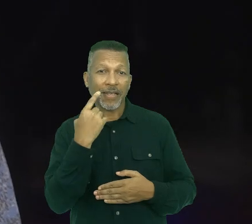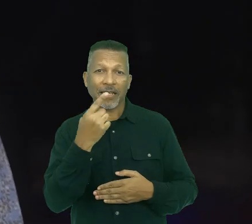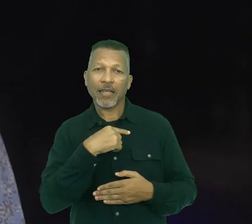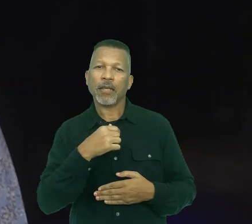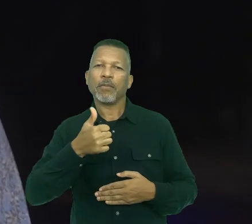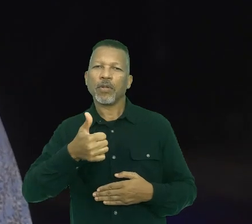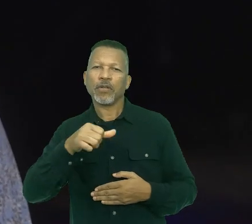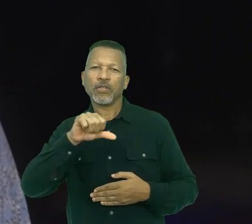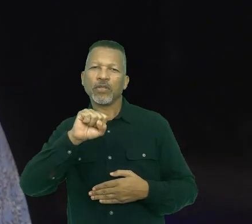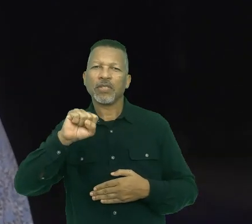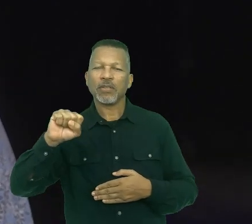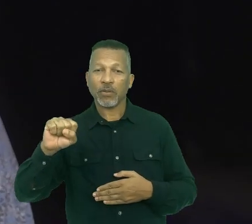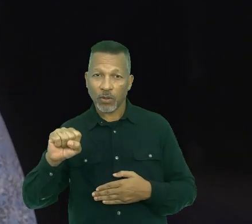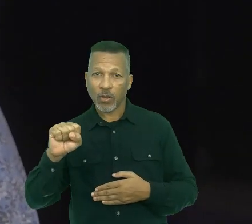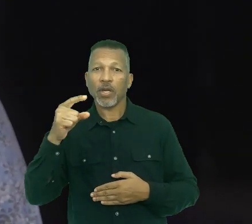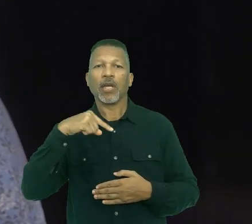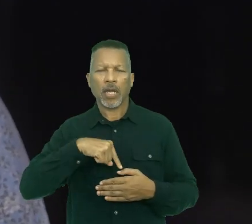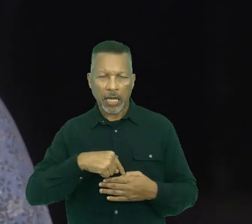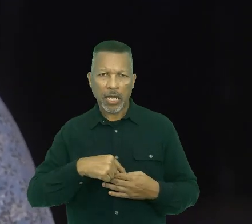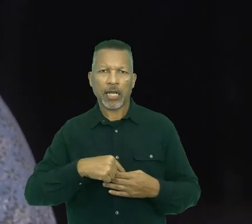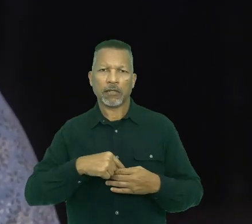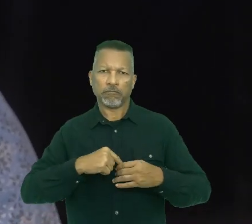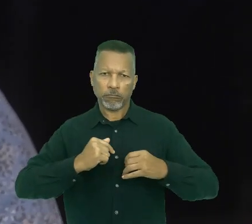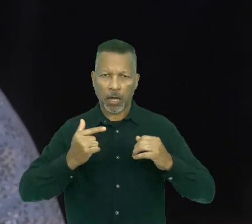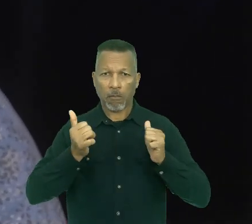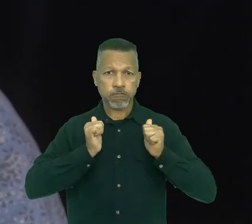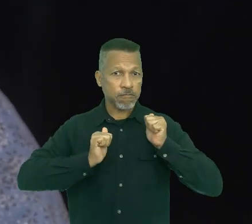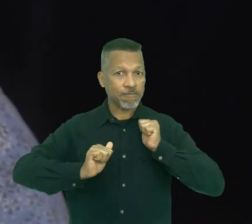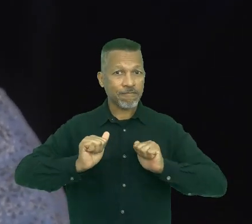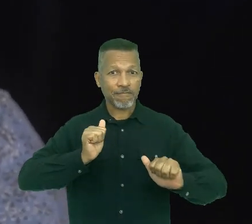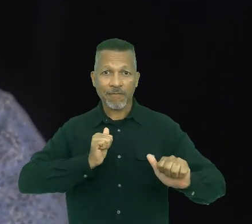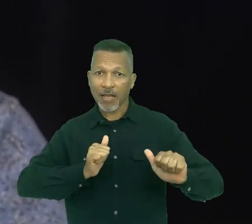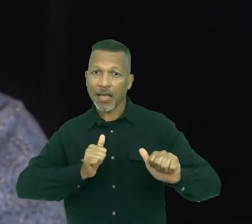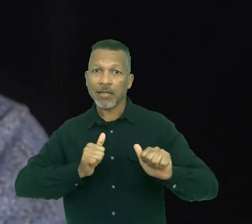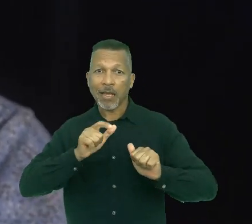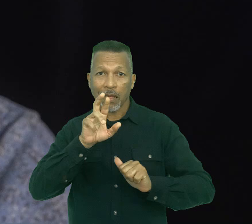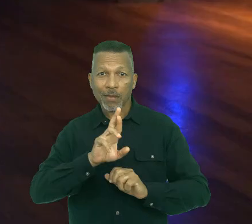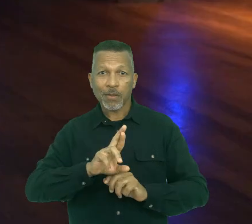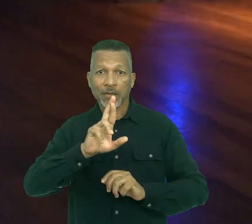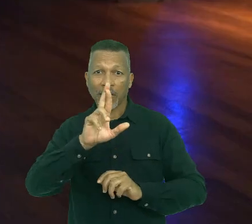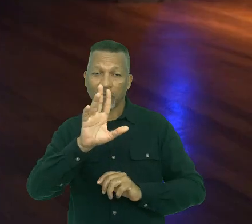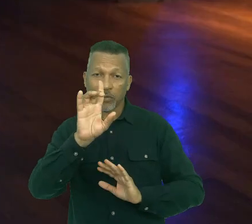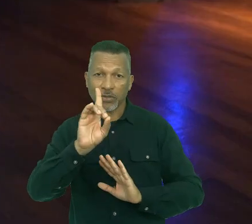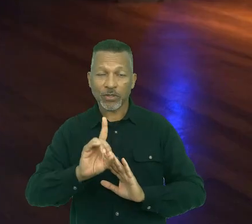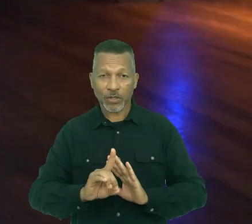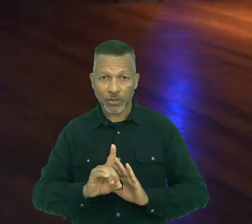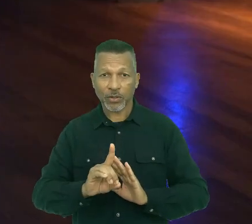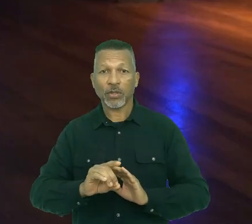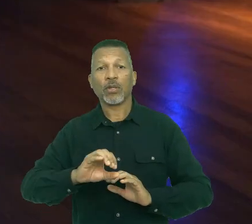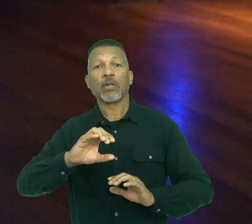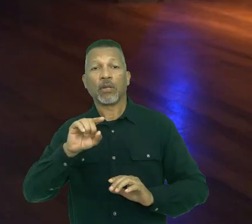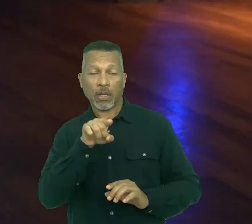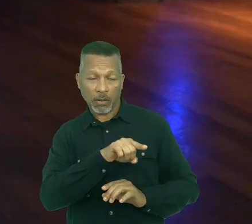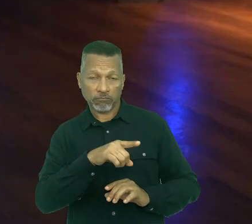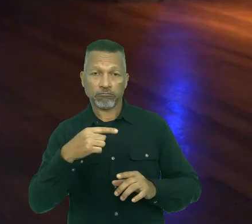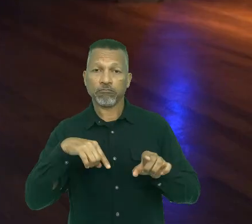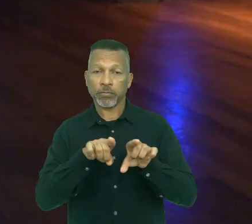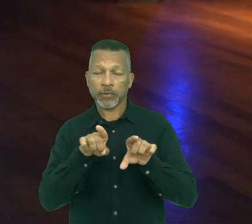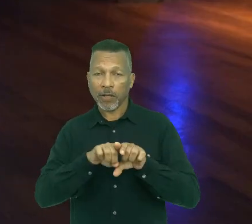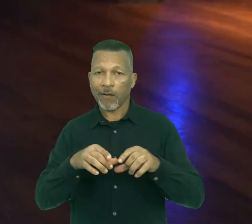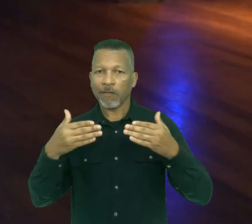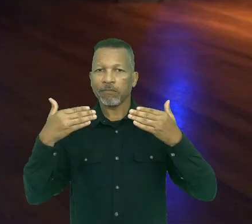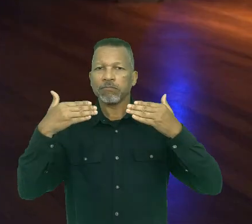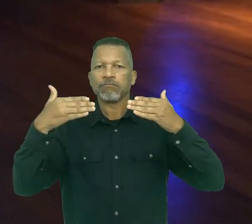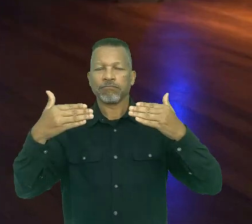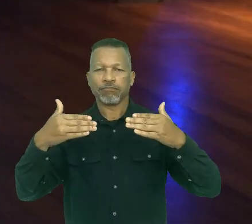1988. Atua e dirige espetáculos desde 95. Otton está à frente da companhia de teatro Corpo